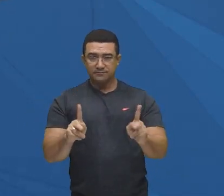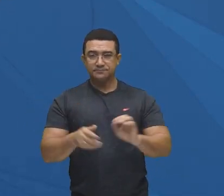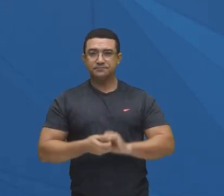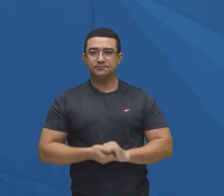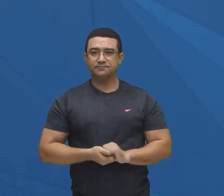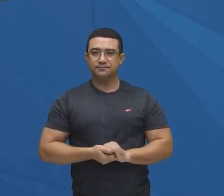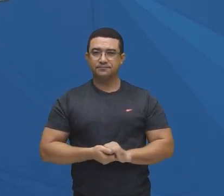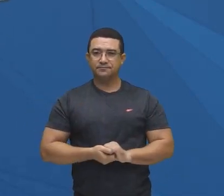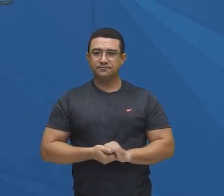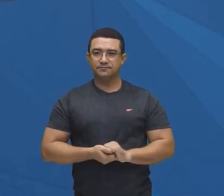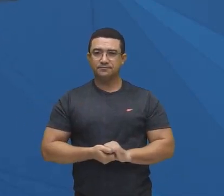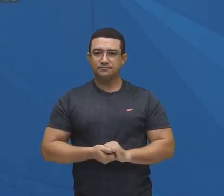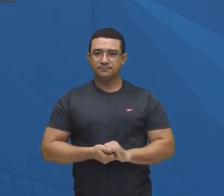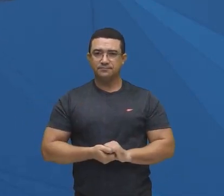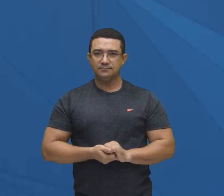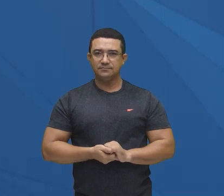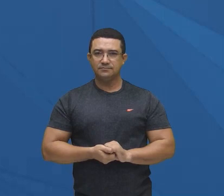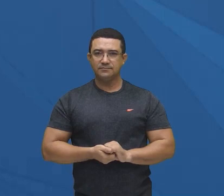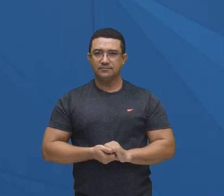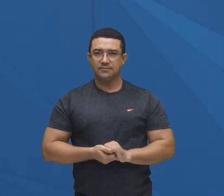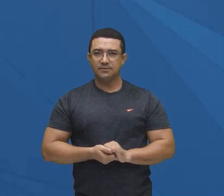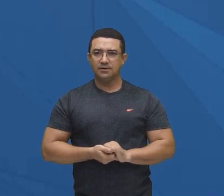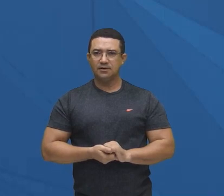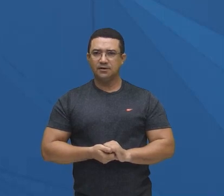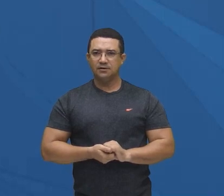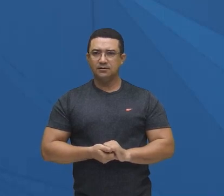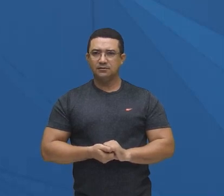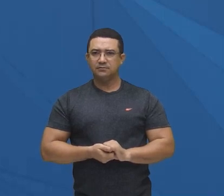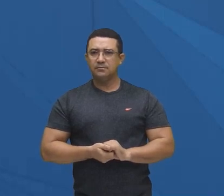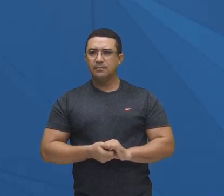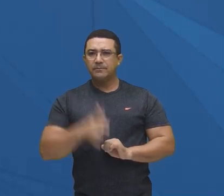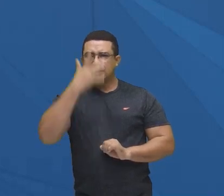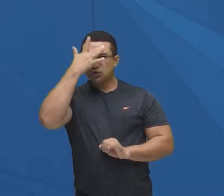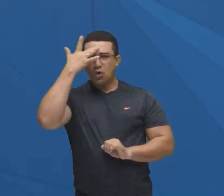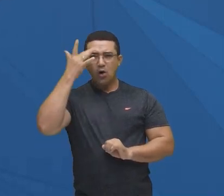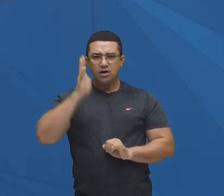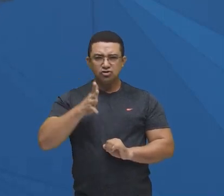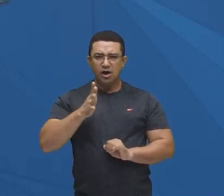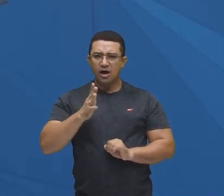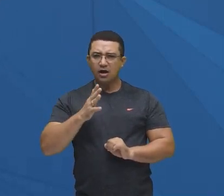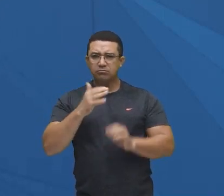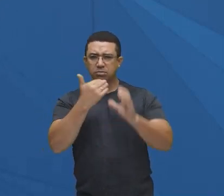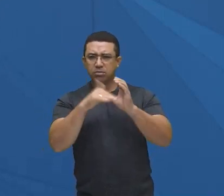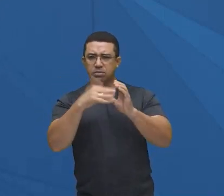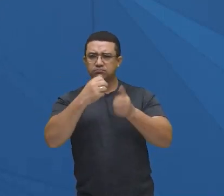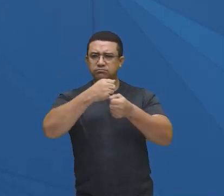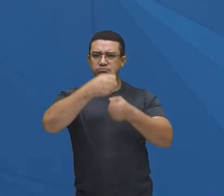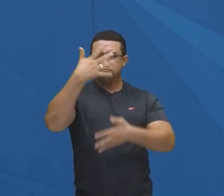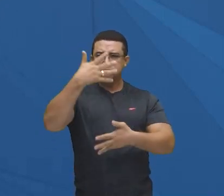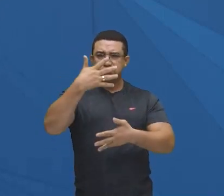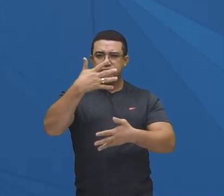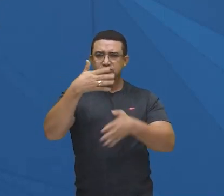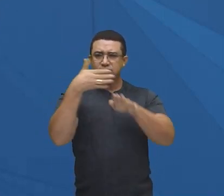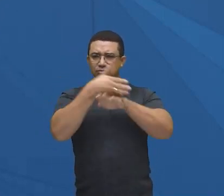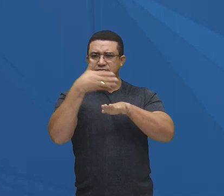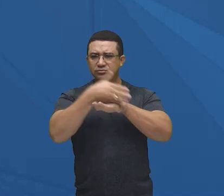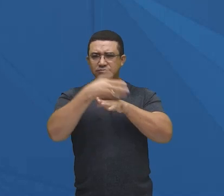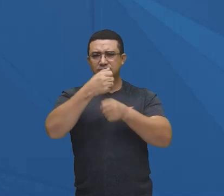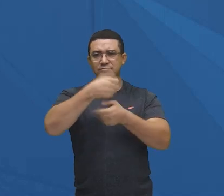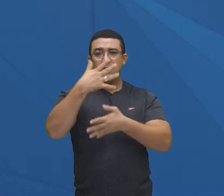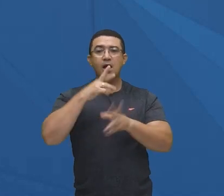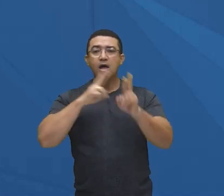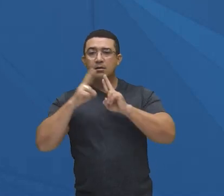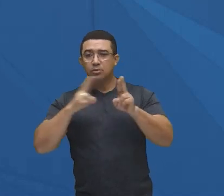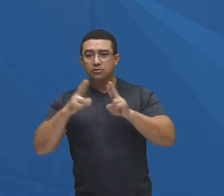né? Temos resposta? Alguém para comentar? A diretora vai colocando aí, né, conforme a gente vai tendo